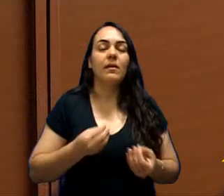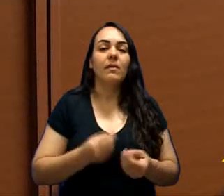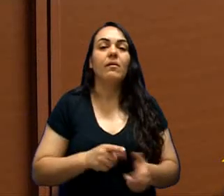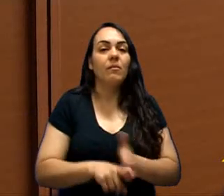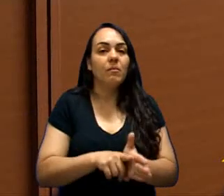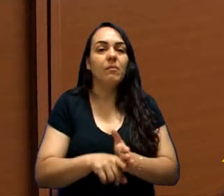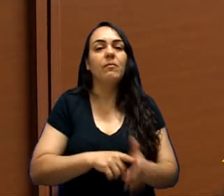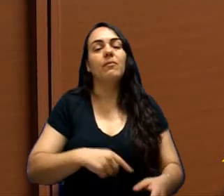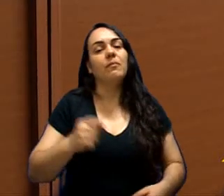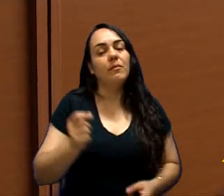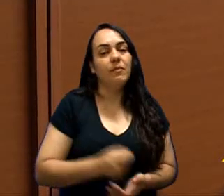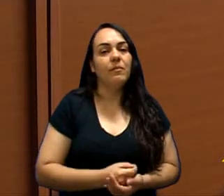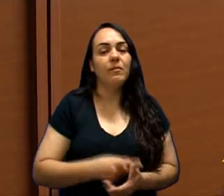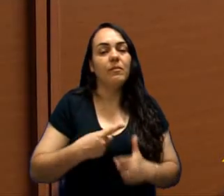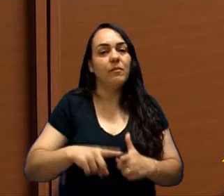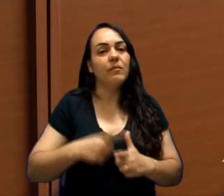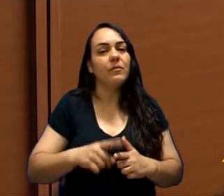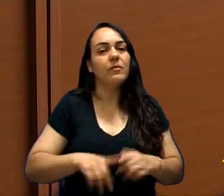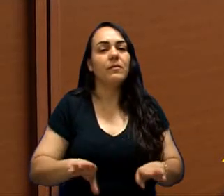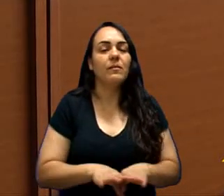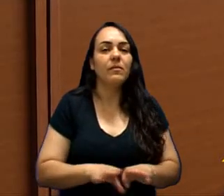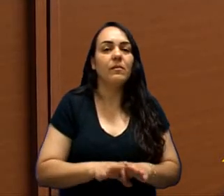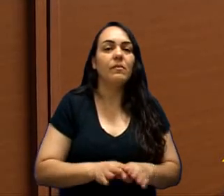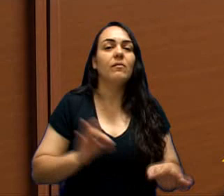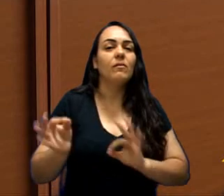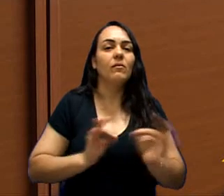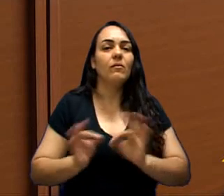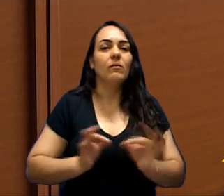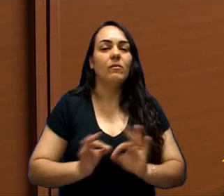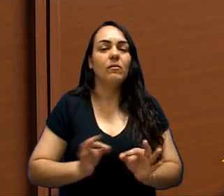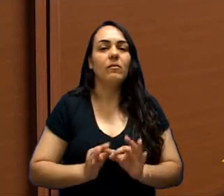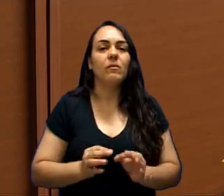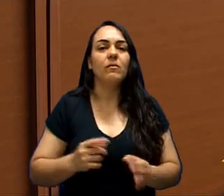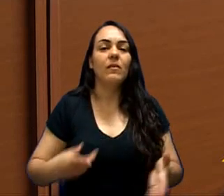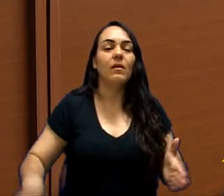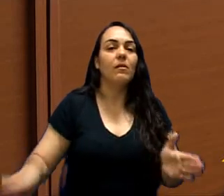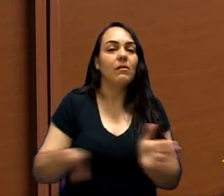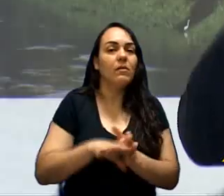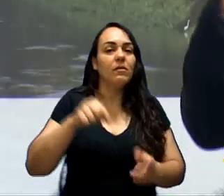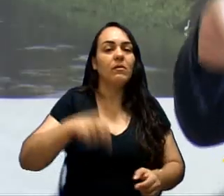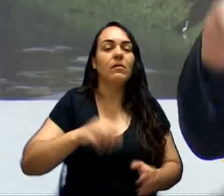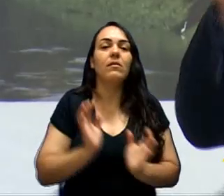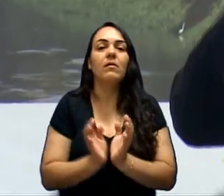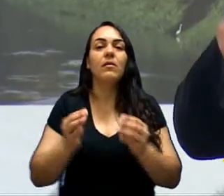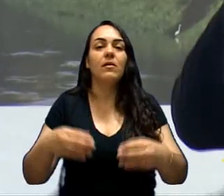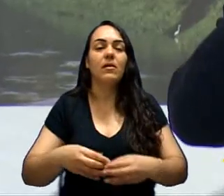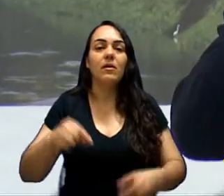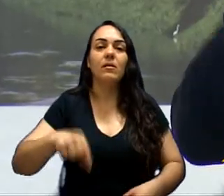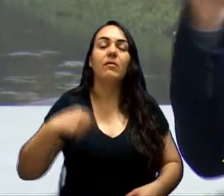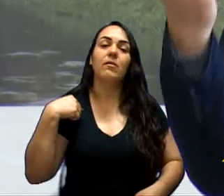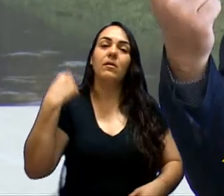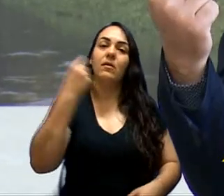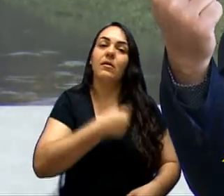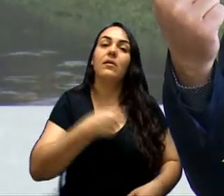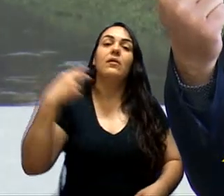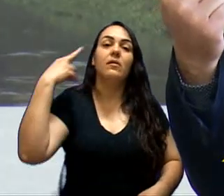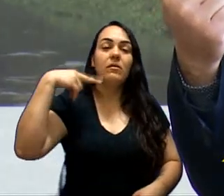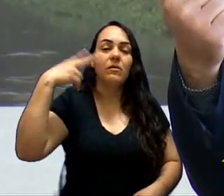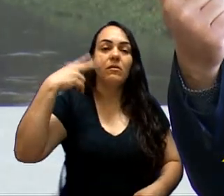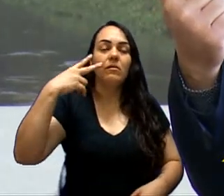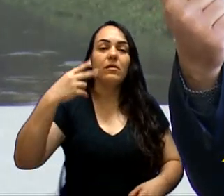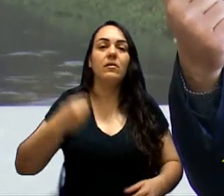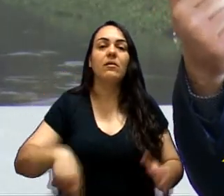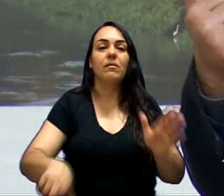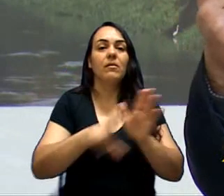nossa meia-culpa também. Esse projeto ele só veio à casa porque nós, vereadores, erramos na hora de fazer